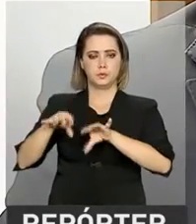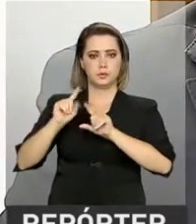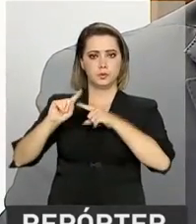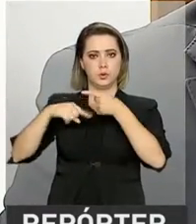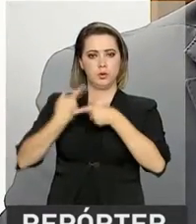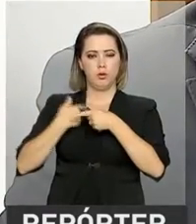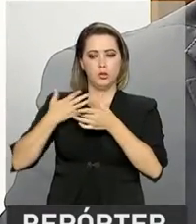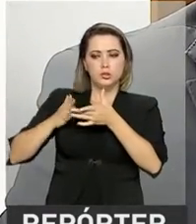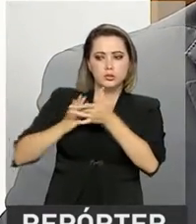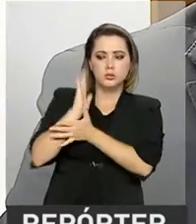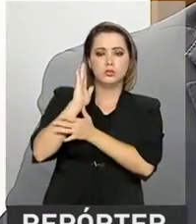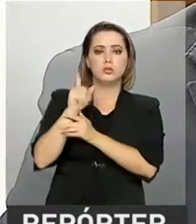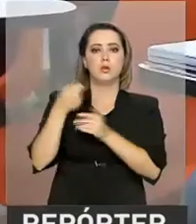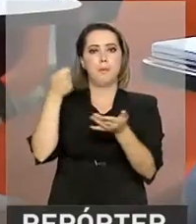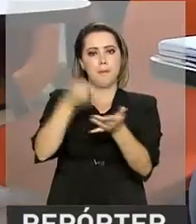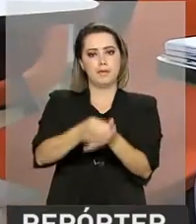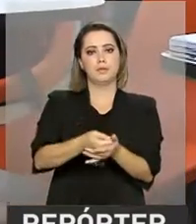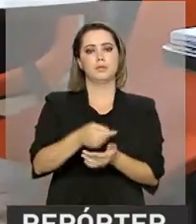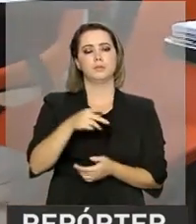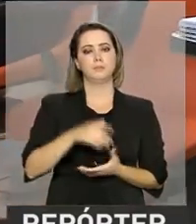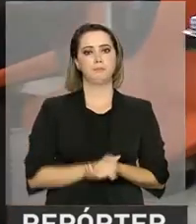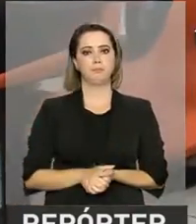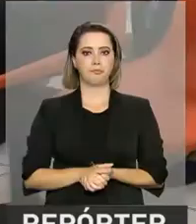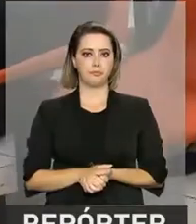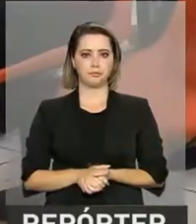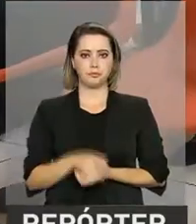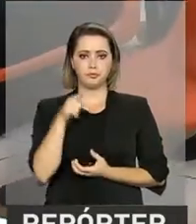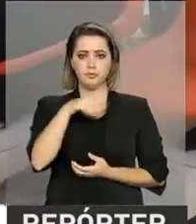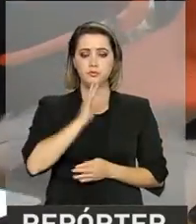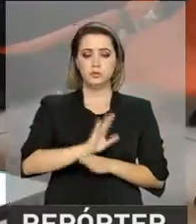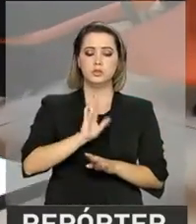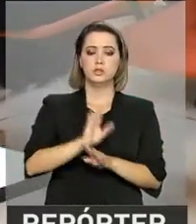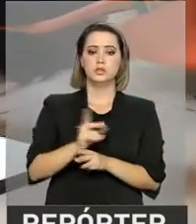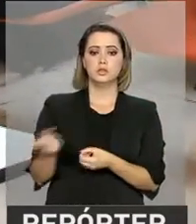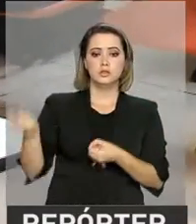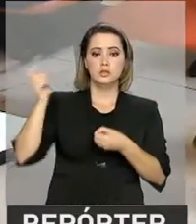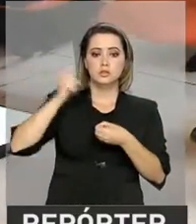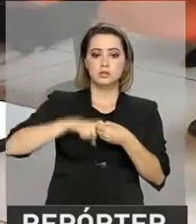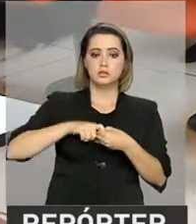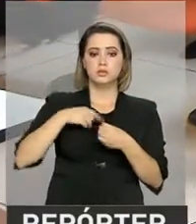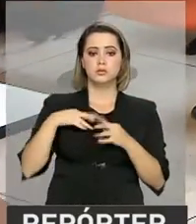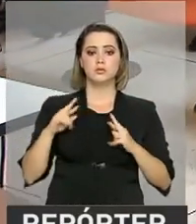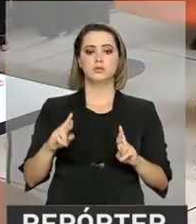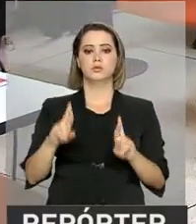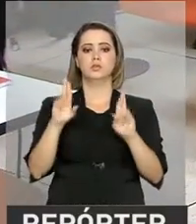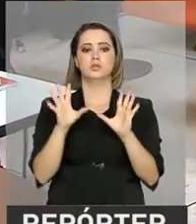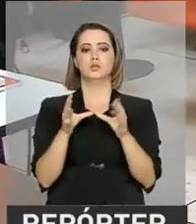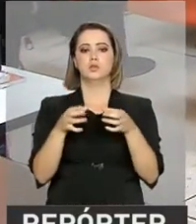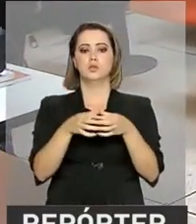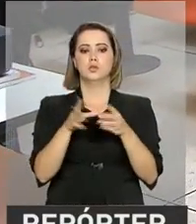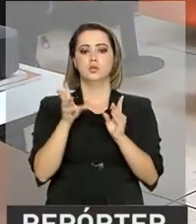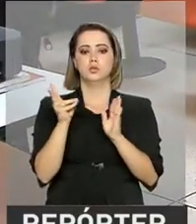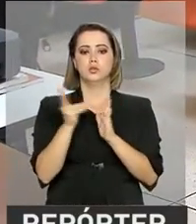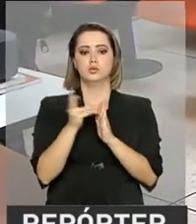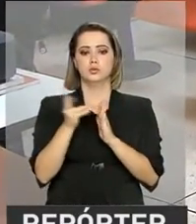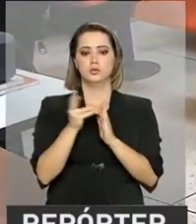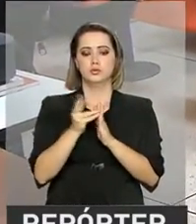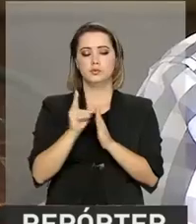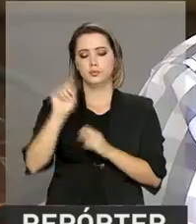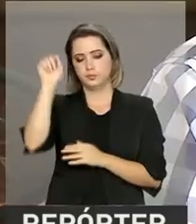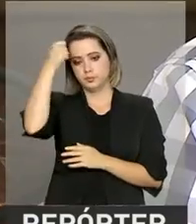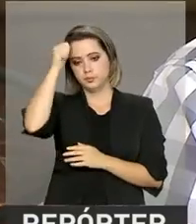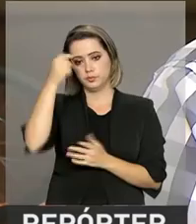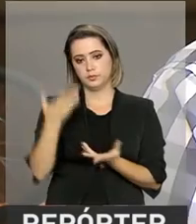repassamos a idéia para pagamento e essa ajuda do governo está trazendo de volta a esperança aos povos indígenas e quilombolas do